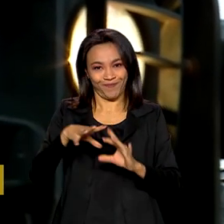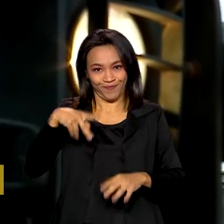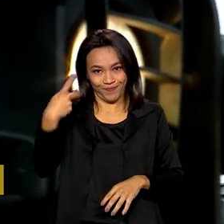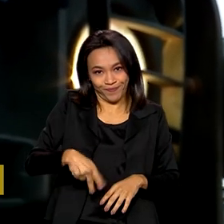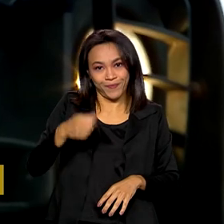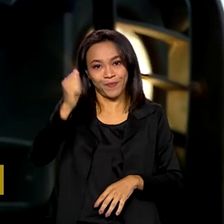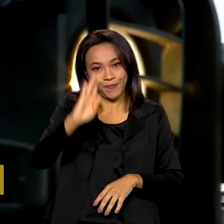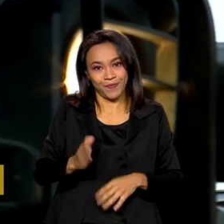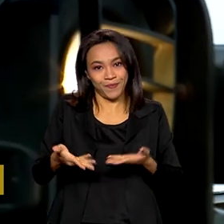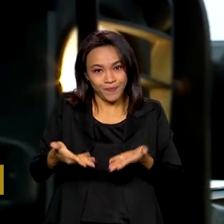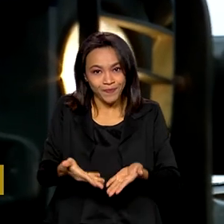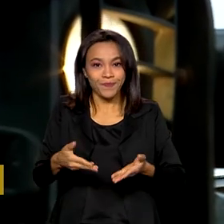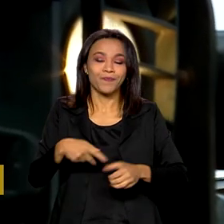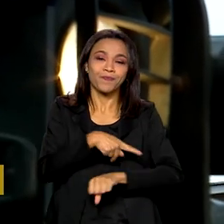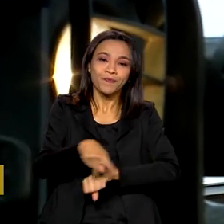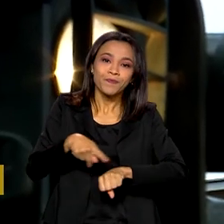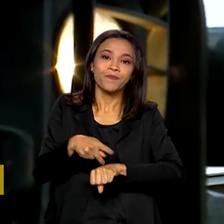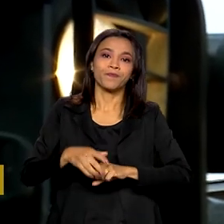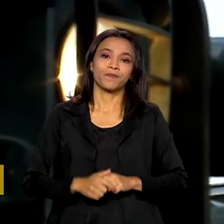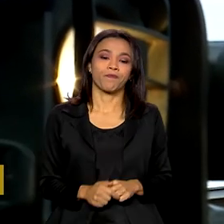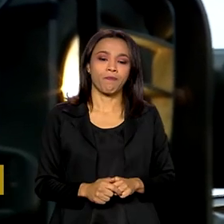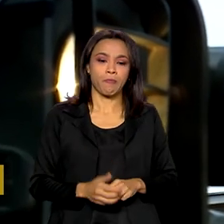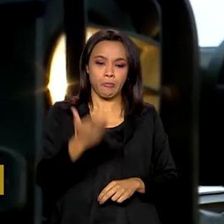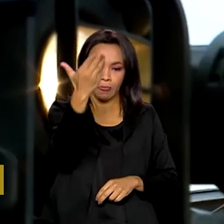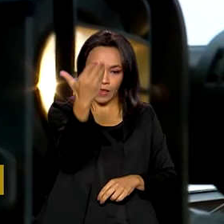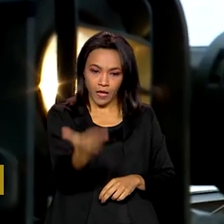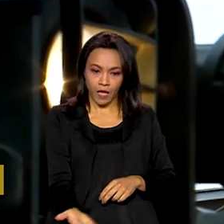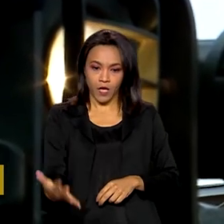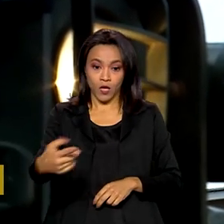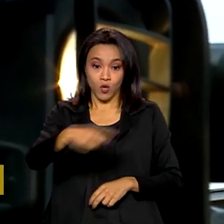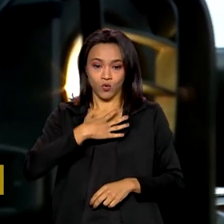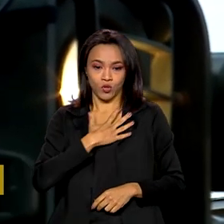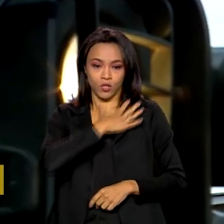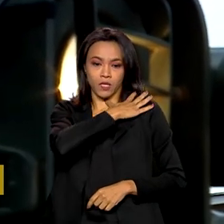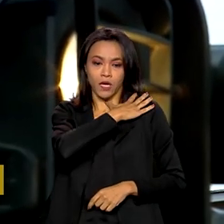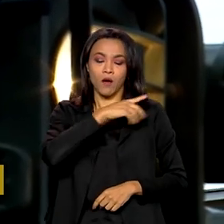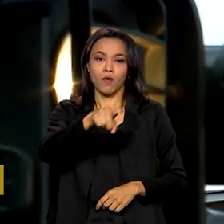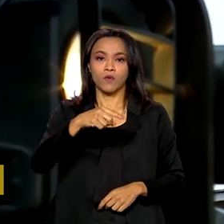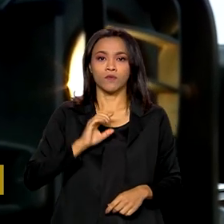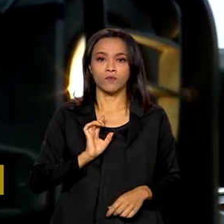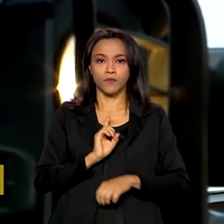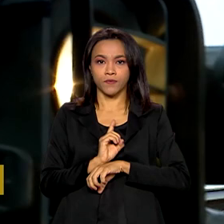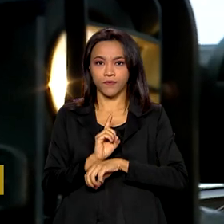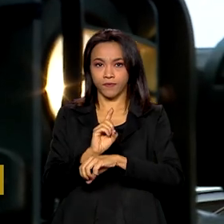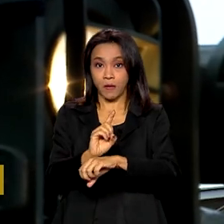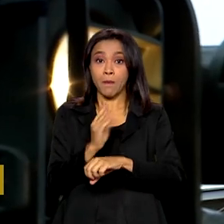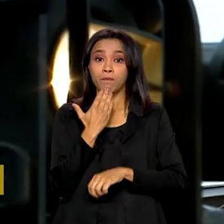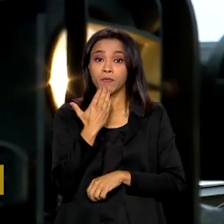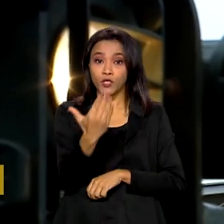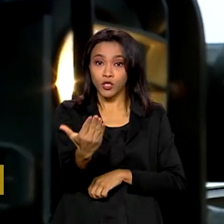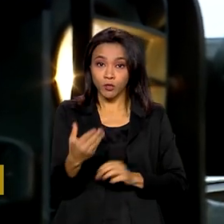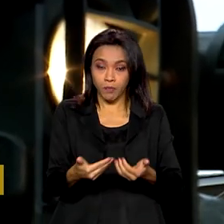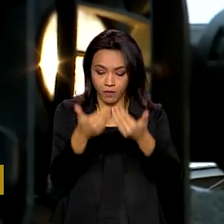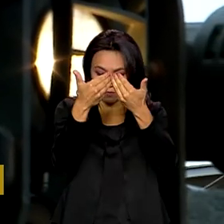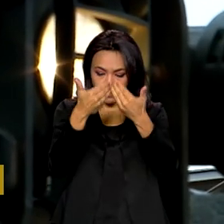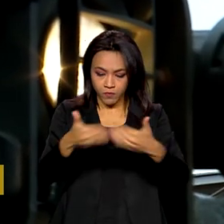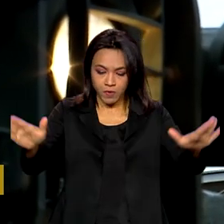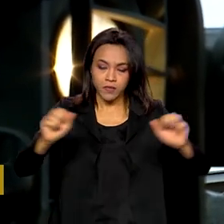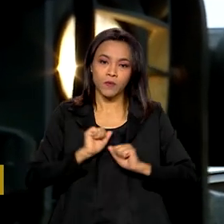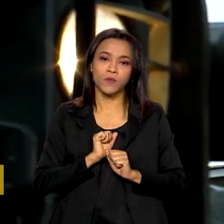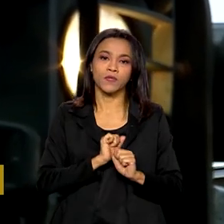país. O General Dutra solicitará autorização ao Presidente da República para dar início ao